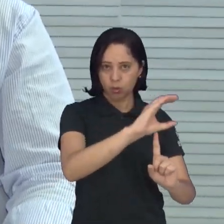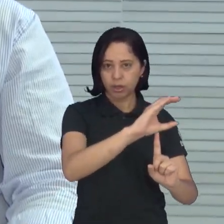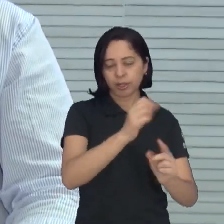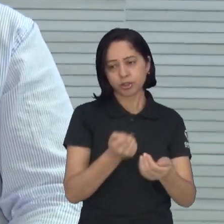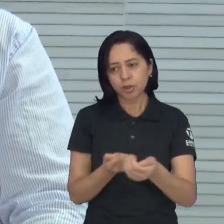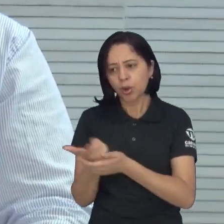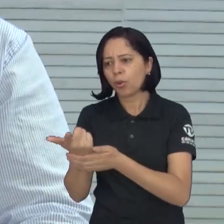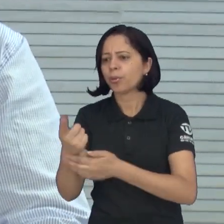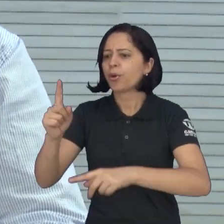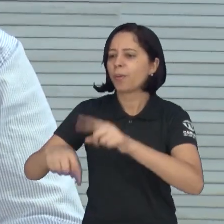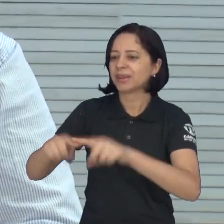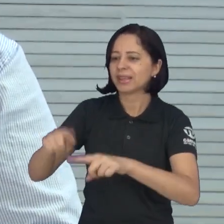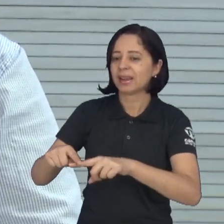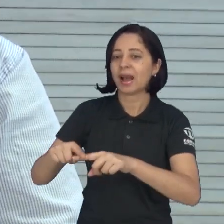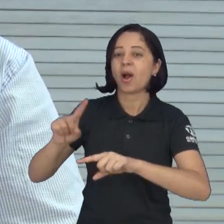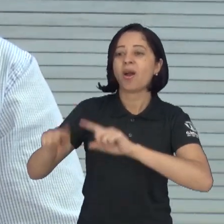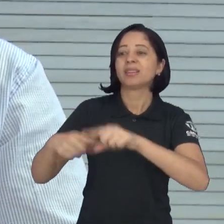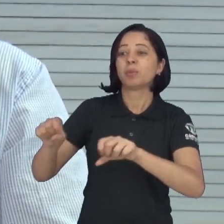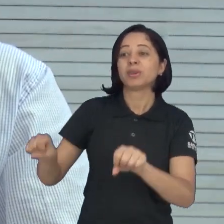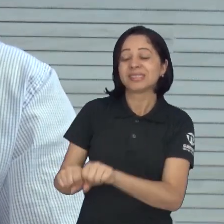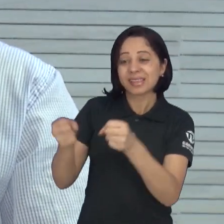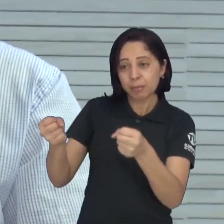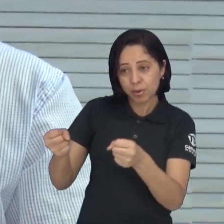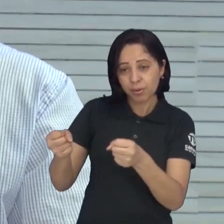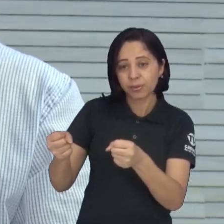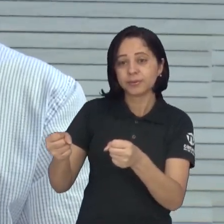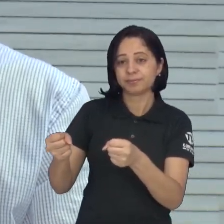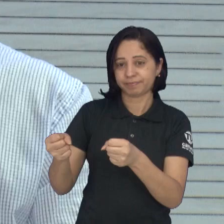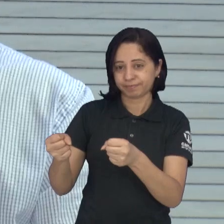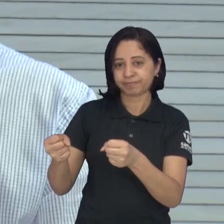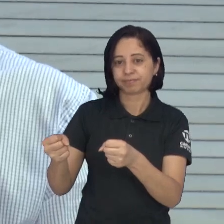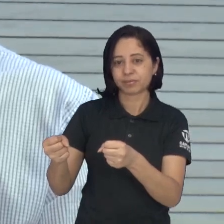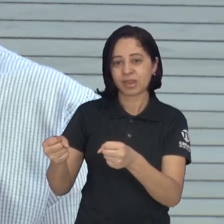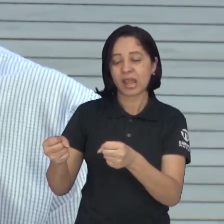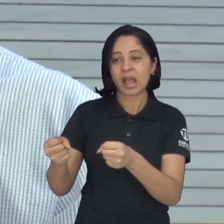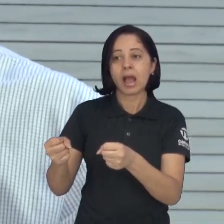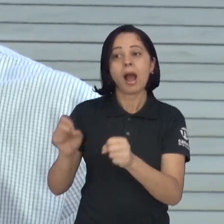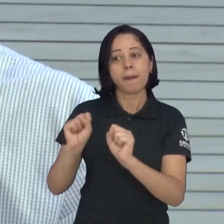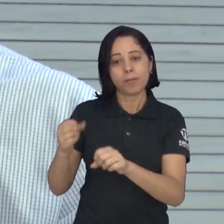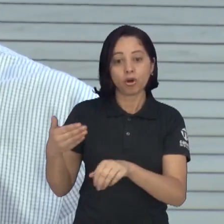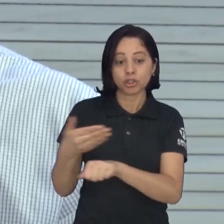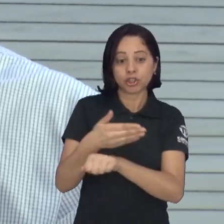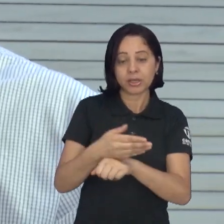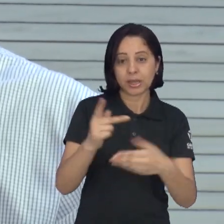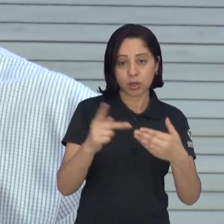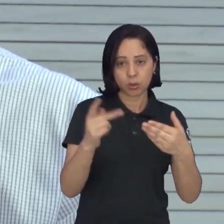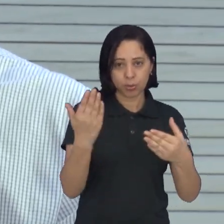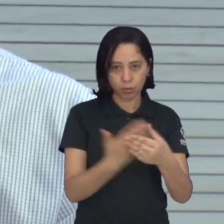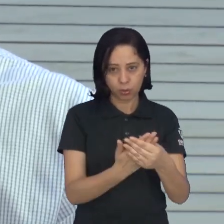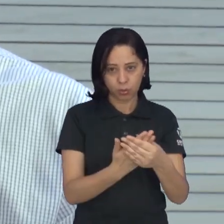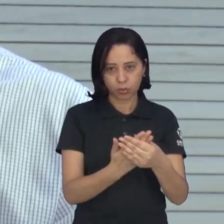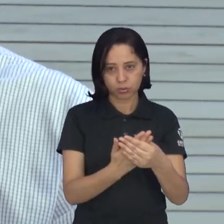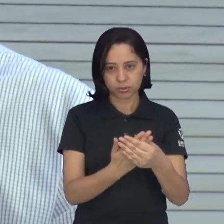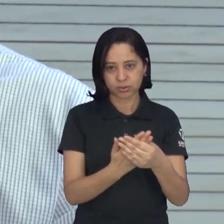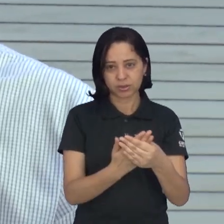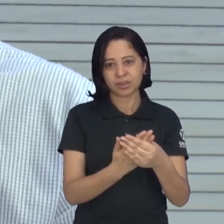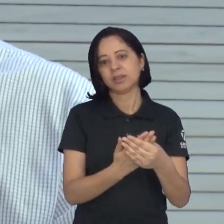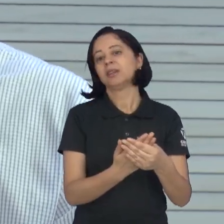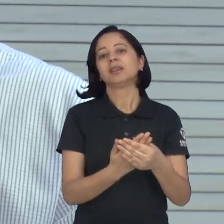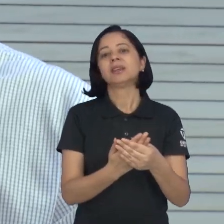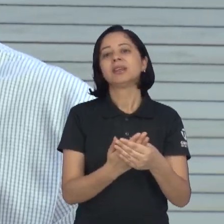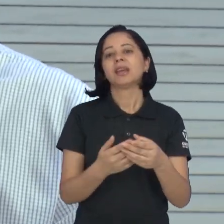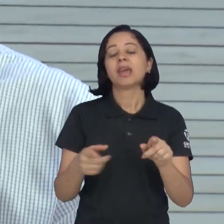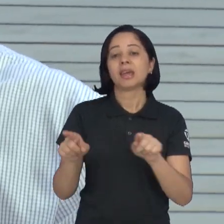acontecem, nós temos, como foi falado, o PROCON, e existe também plataformas que estão